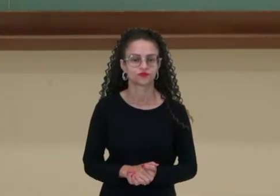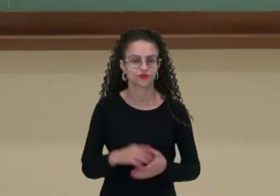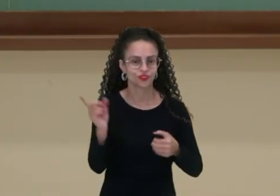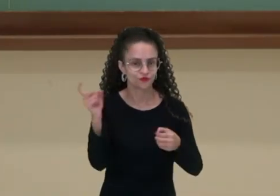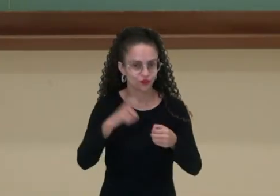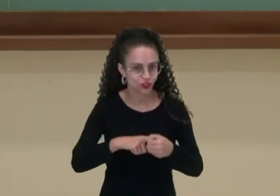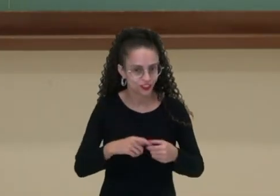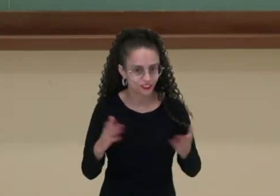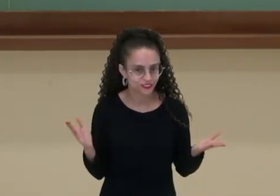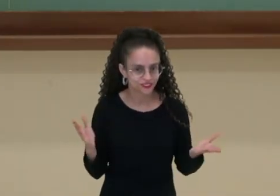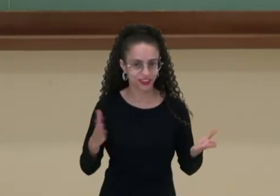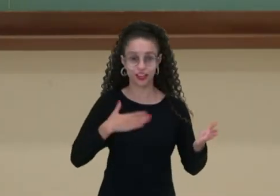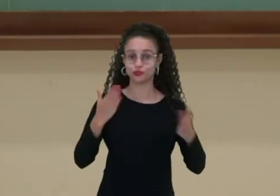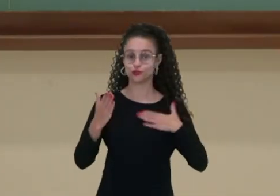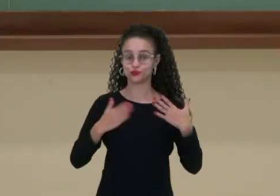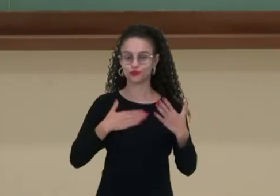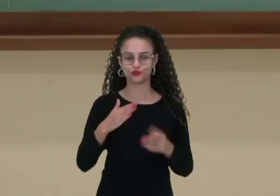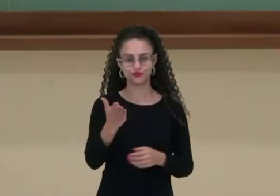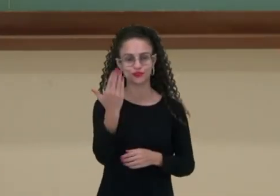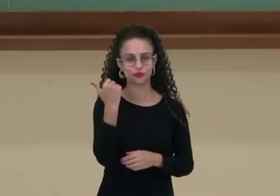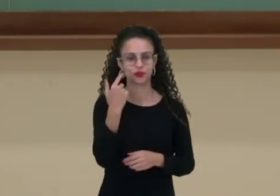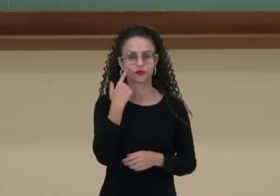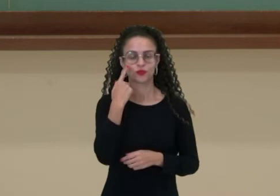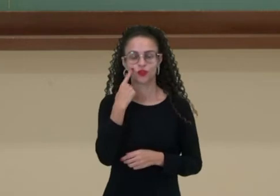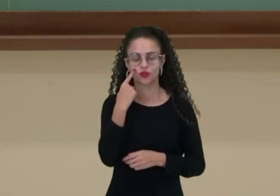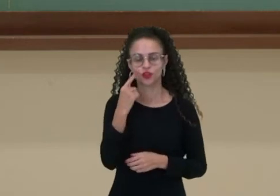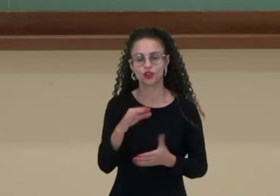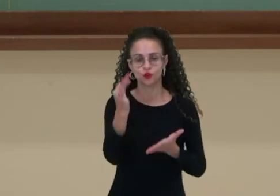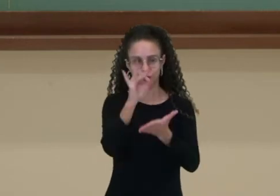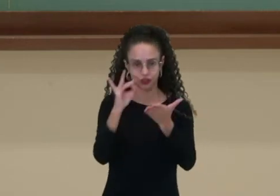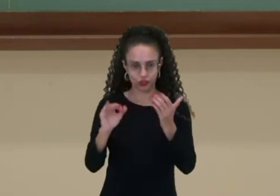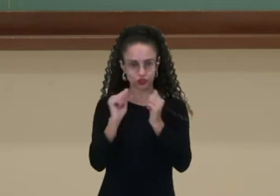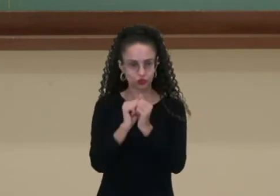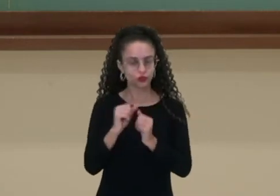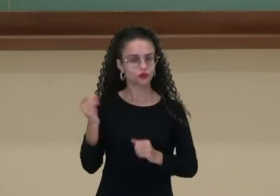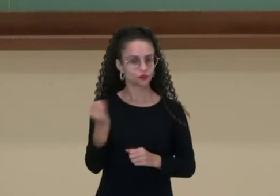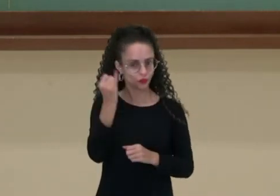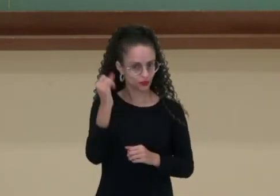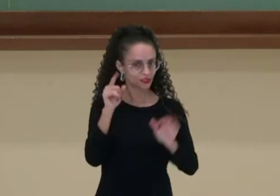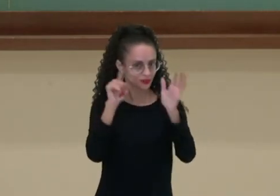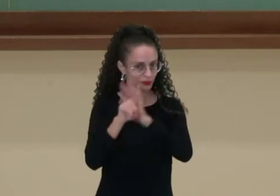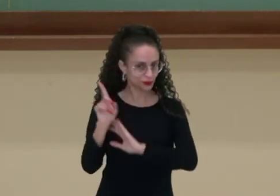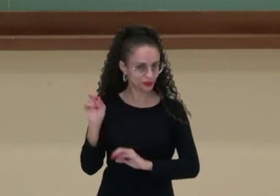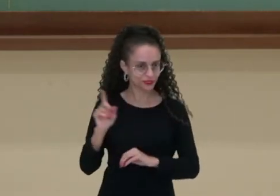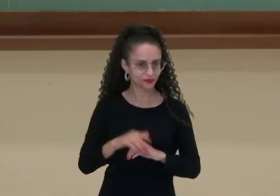Voltei! Que isso? Que susto! Bora lá, vamos corrigir essa junta. É muito importante essa pergunta.